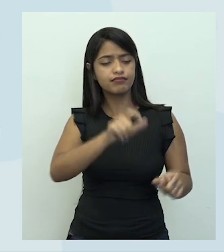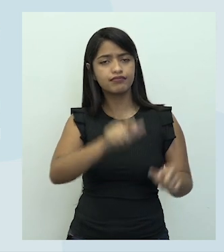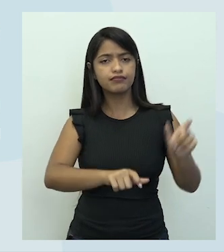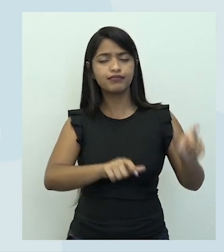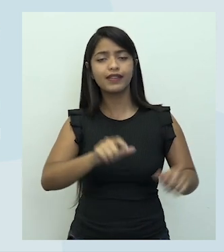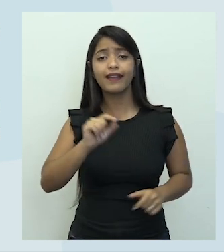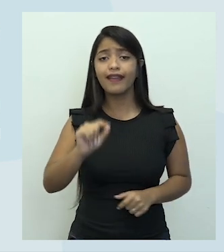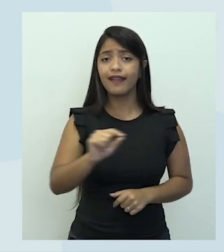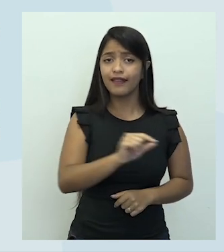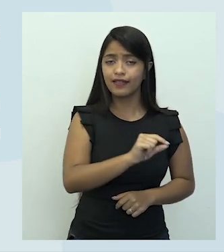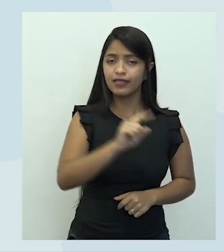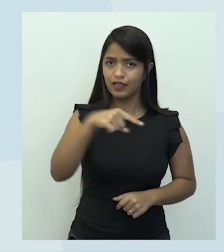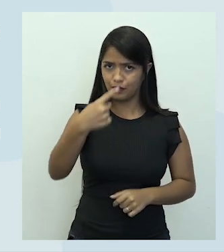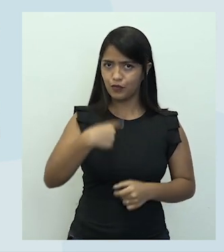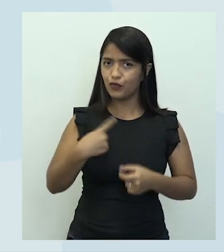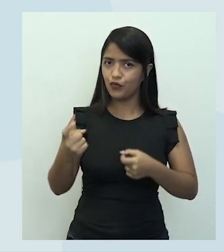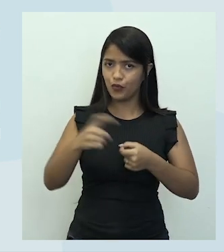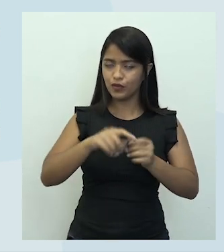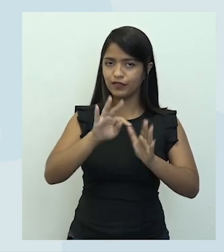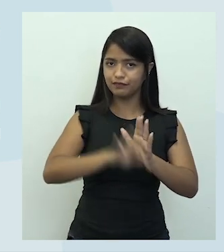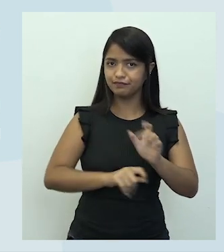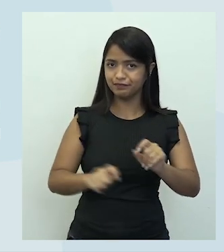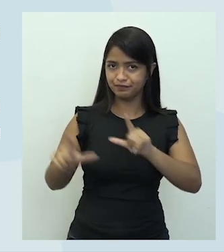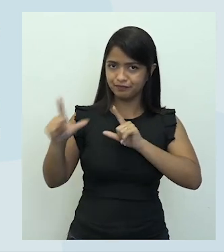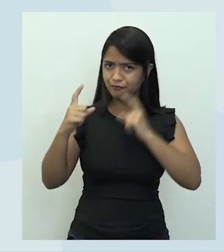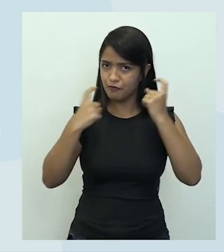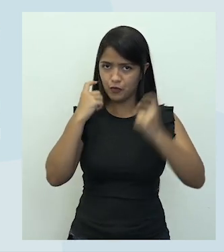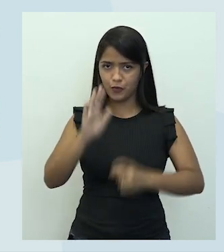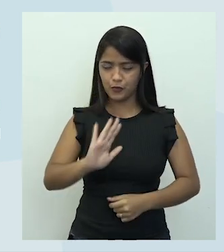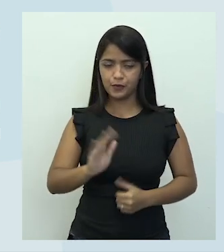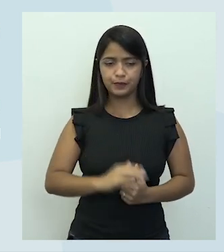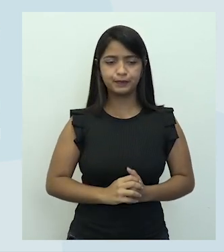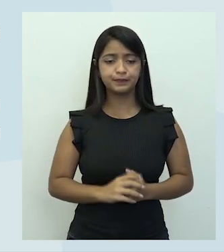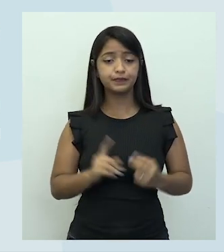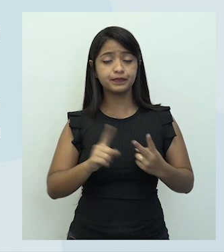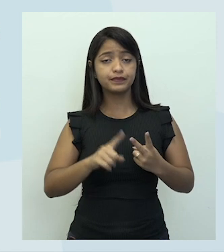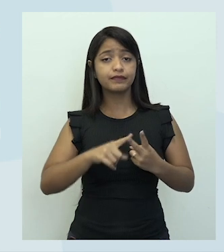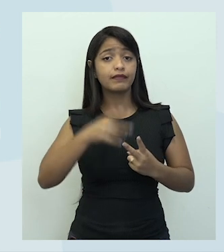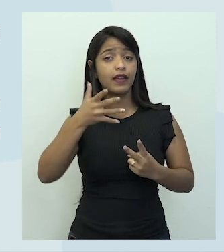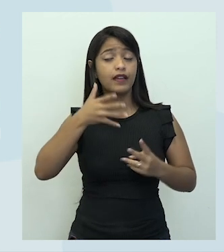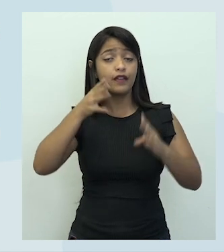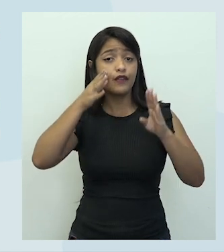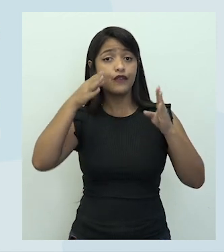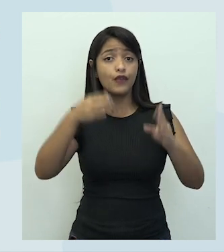no texto, tá? Não se preocupem. Quanto ao foco narrativo, temos, letra A,